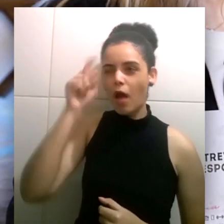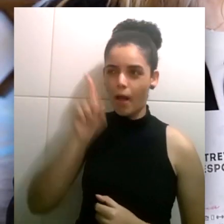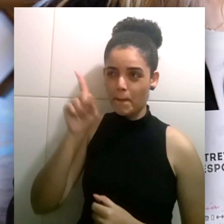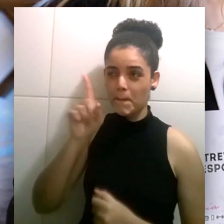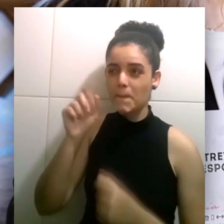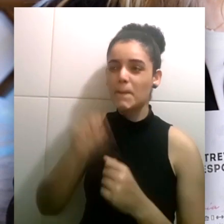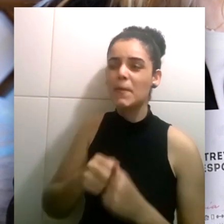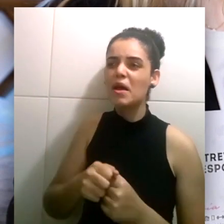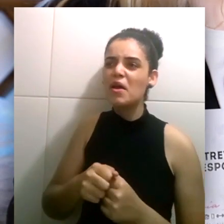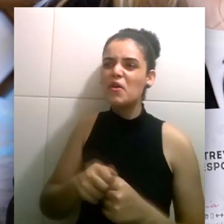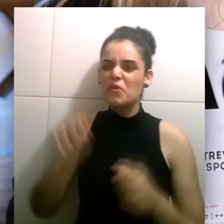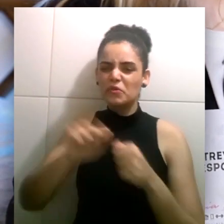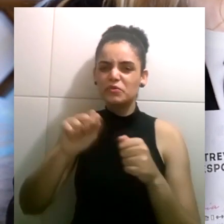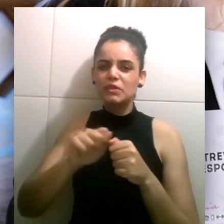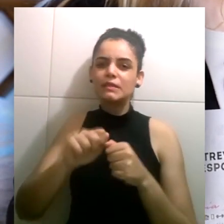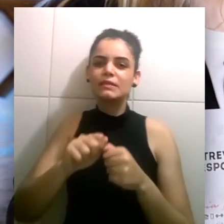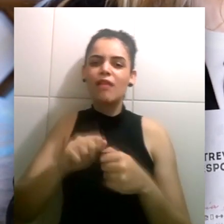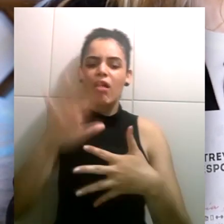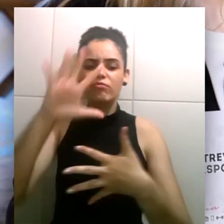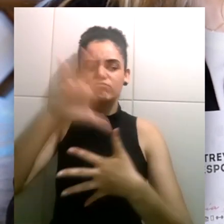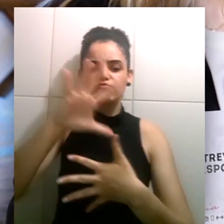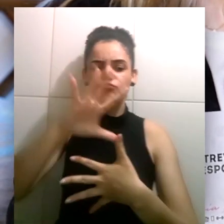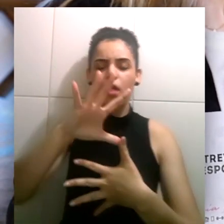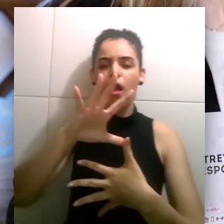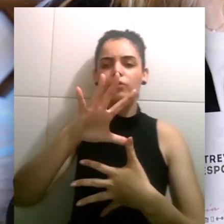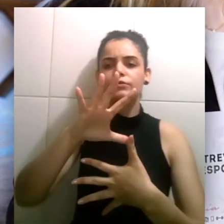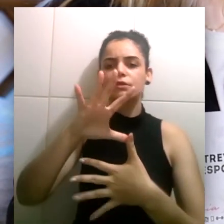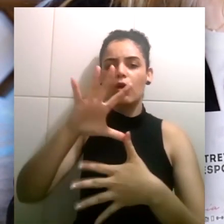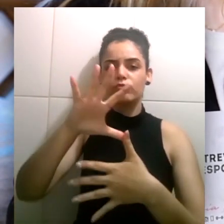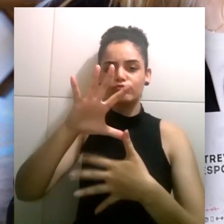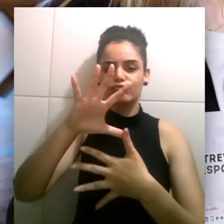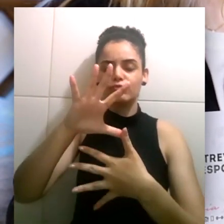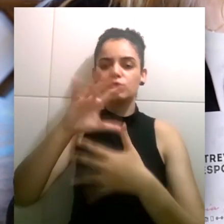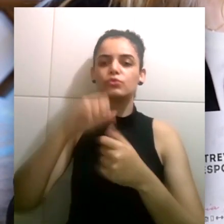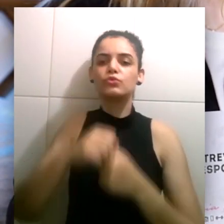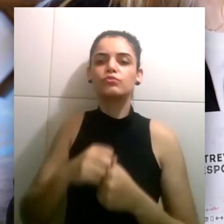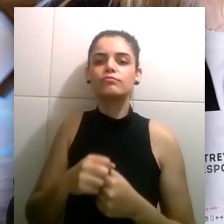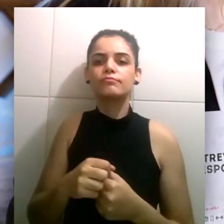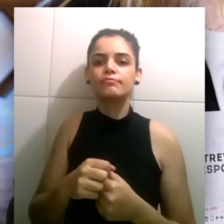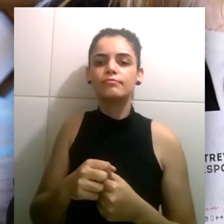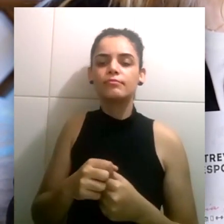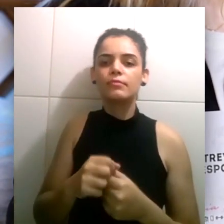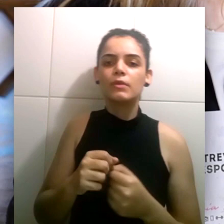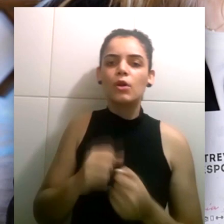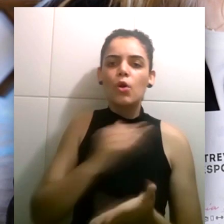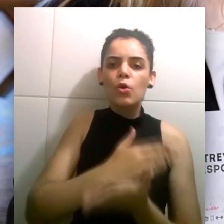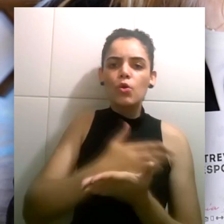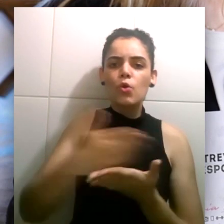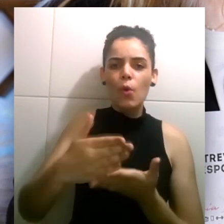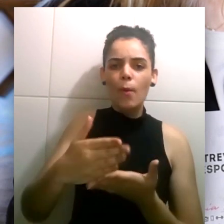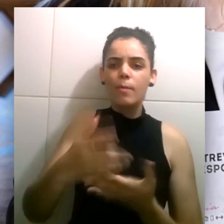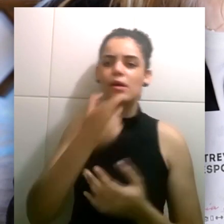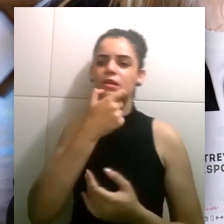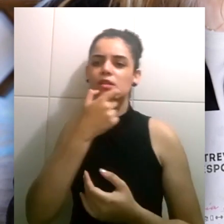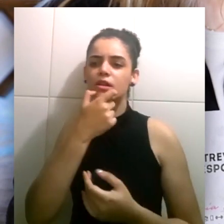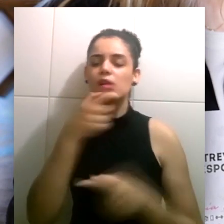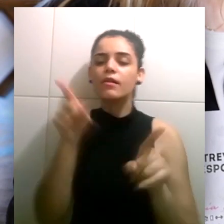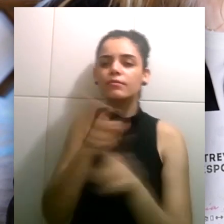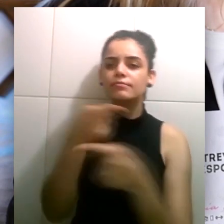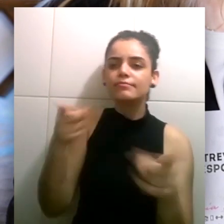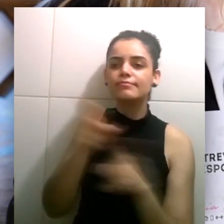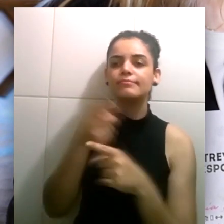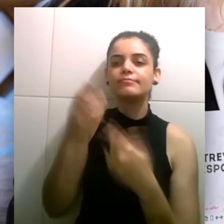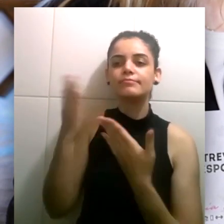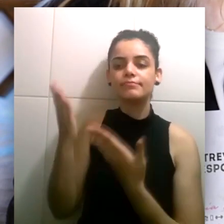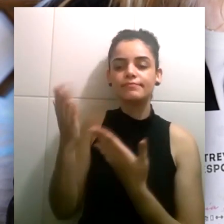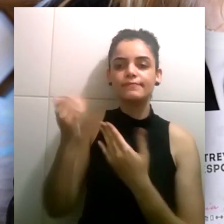Eu lembro que eles fizeram um na África do Sul e no começo de uma música lá, ela começa assim: Oh Lord, we